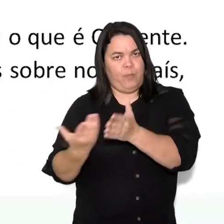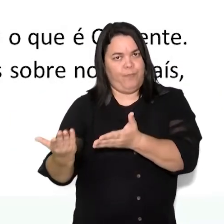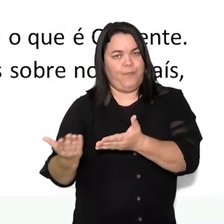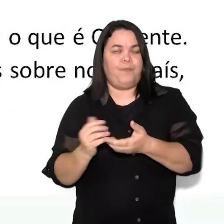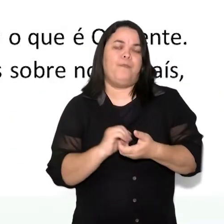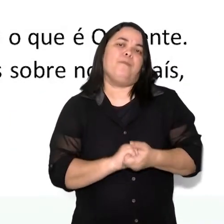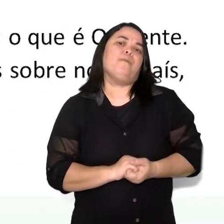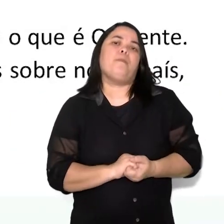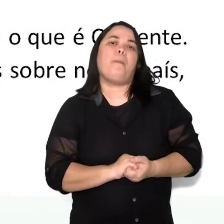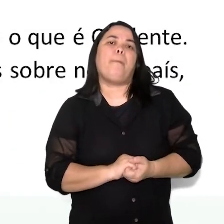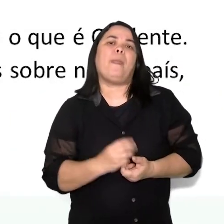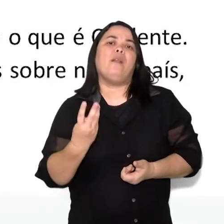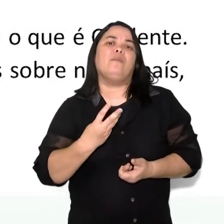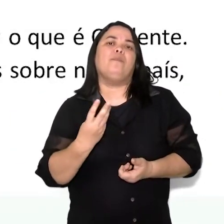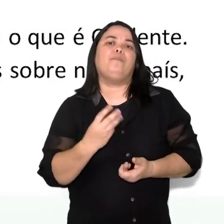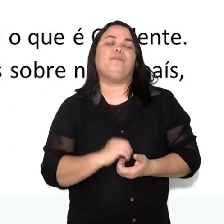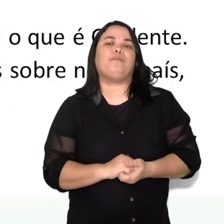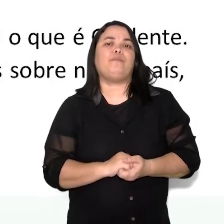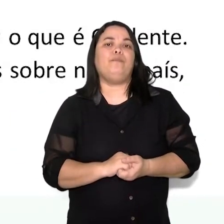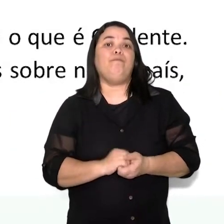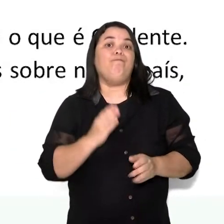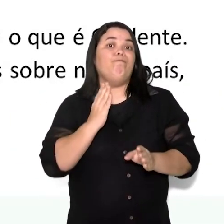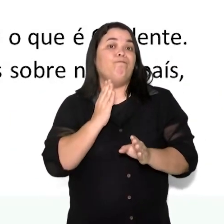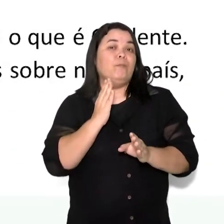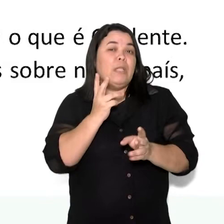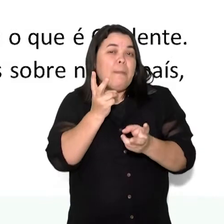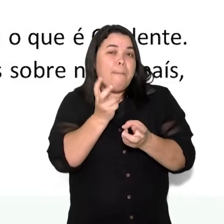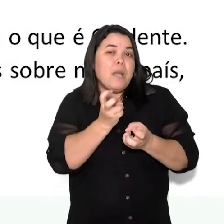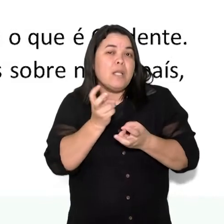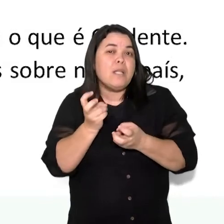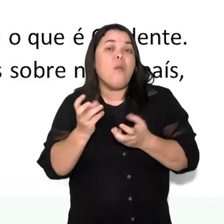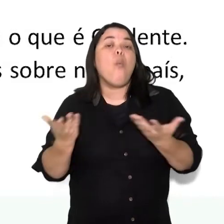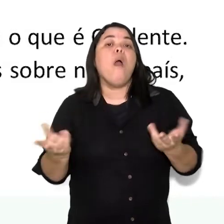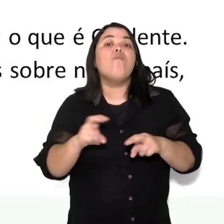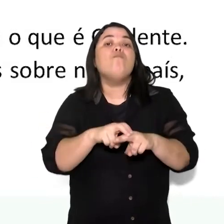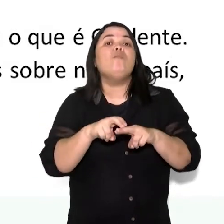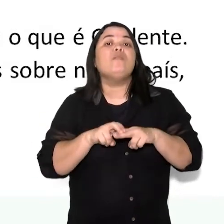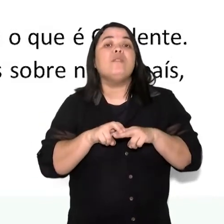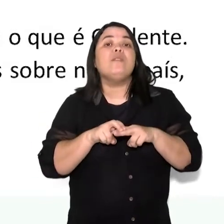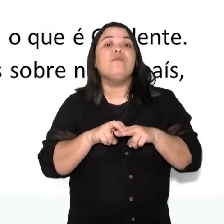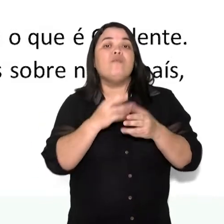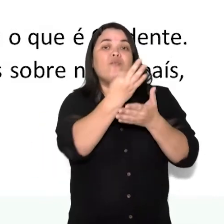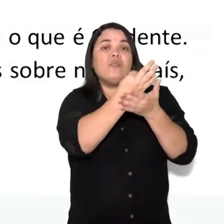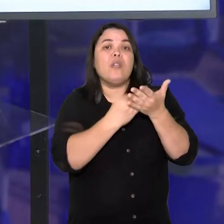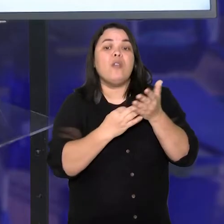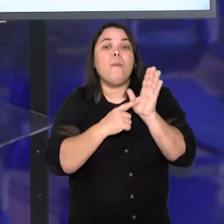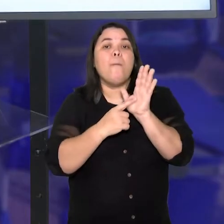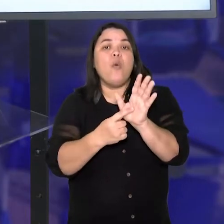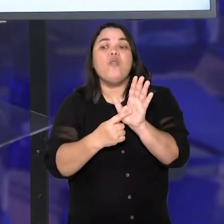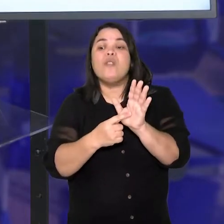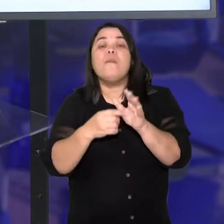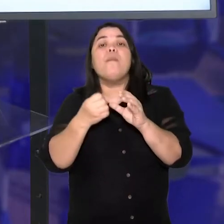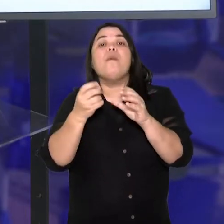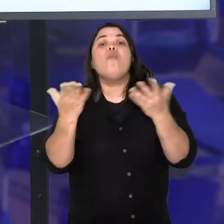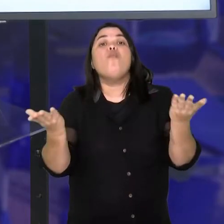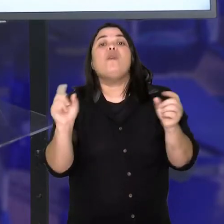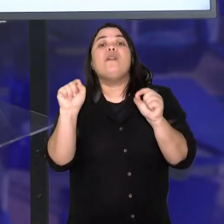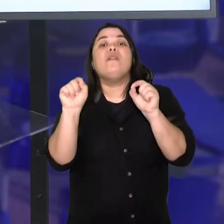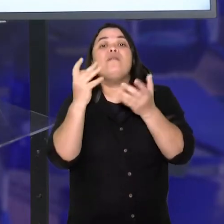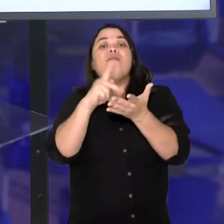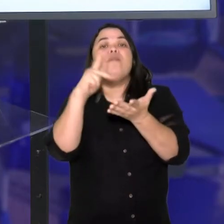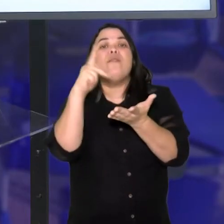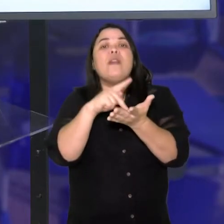terceira questão, identifique os critérios utilizados no texto para estabelecer o que é Ocidente.